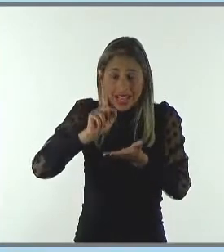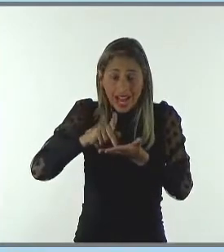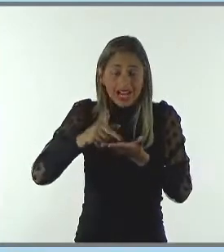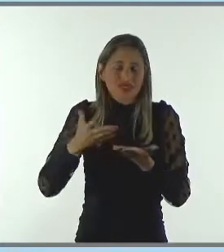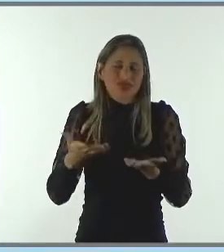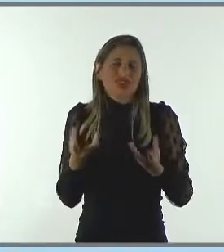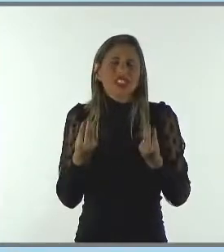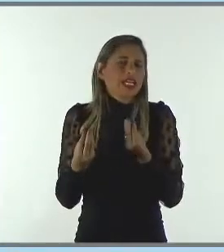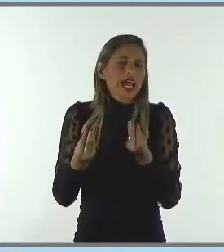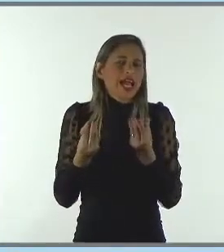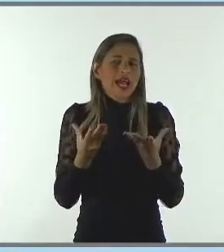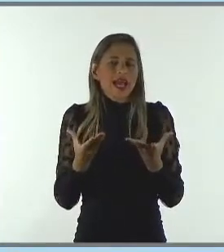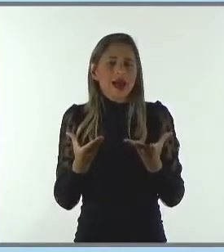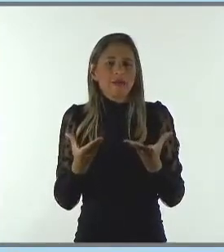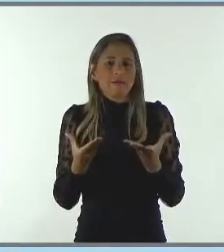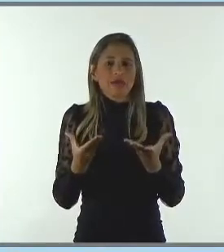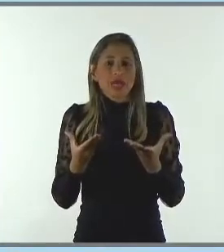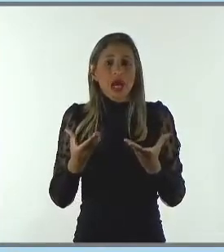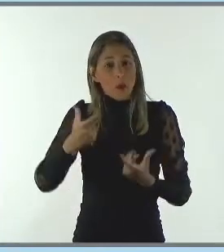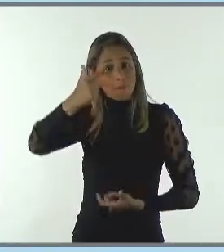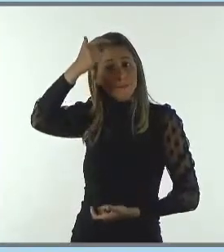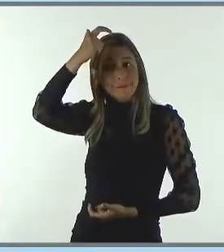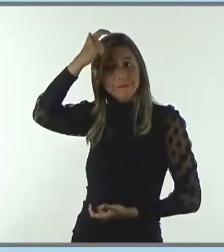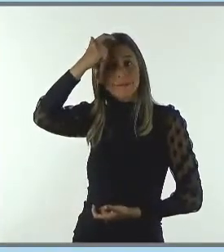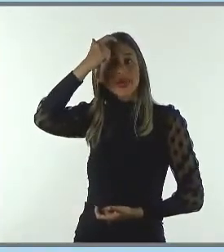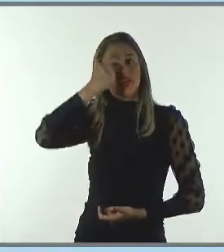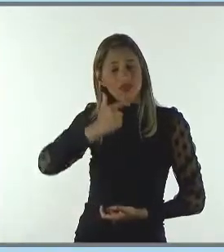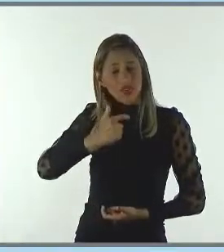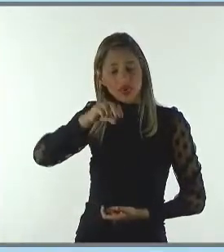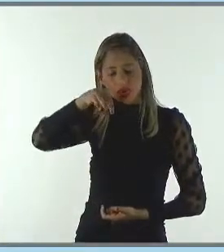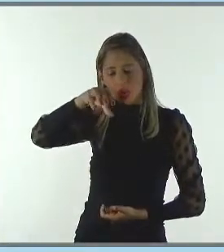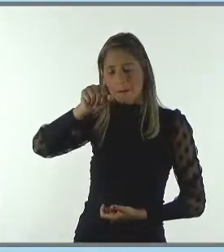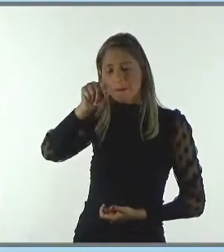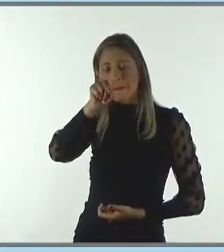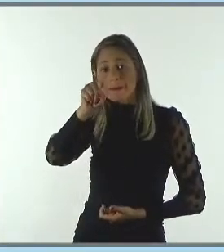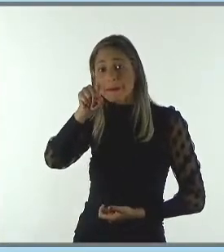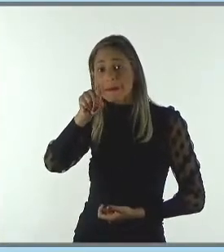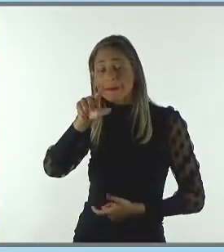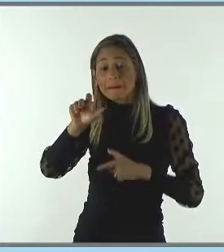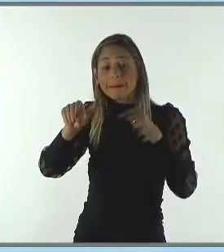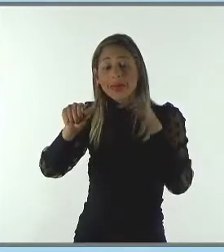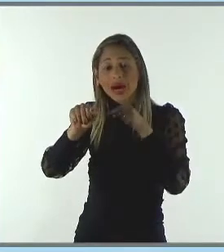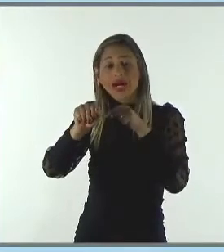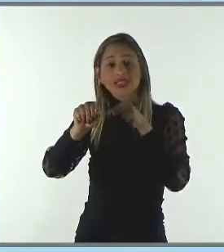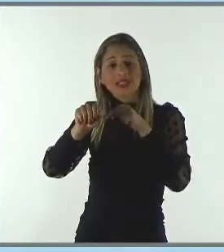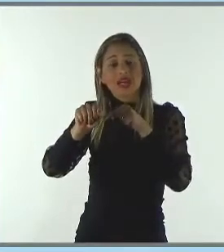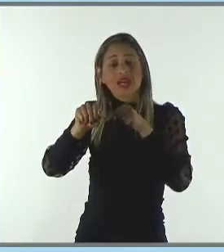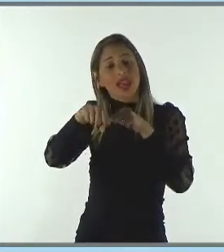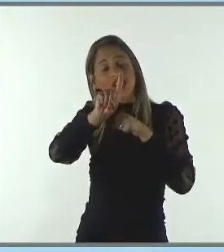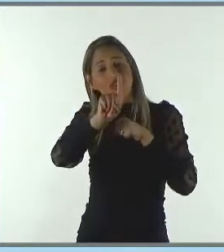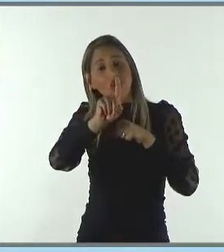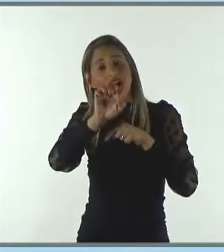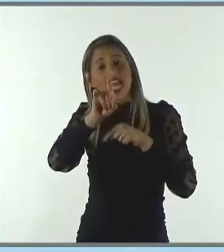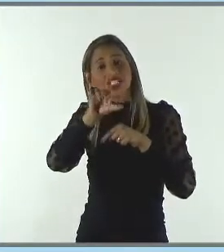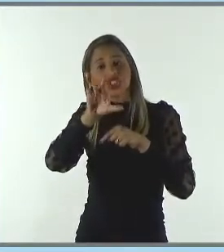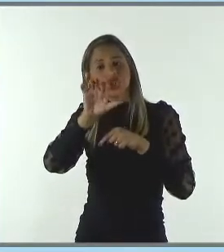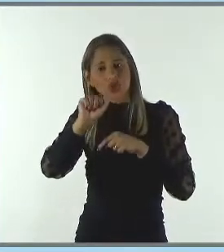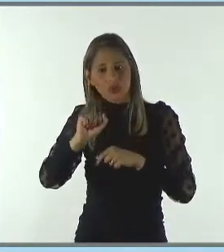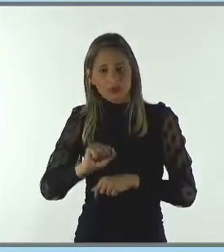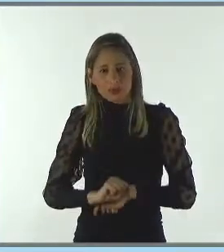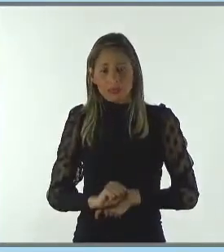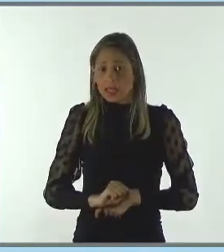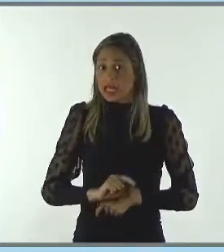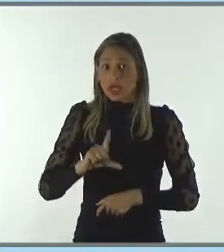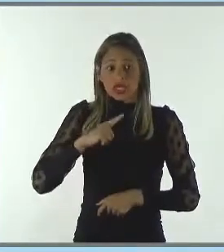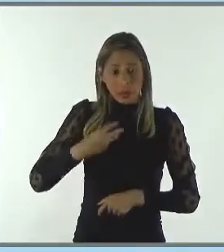desfavorável ao perfil que a Masa como pessoa tem e que ela depois levou para a editora, né? Nós temos um largo histórico da